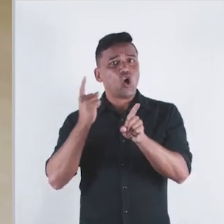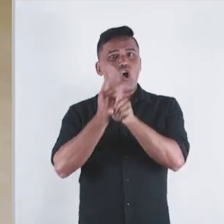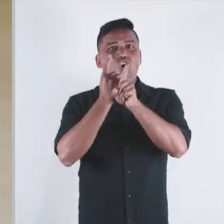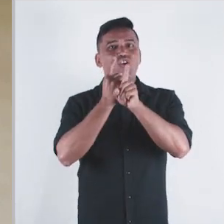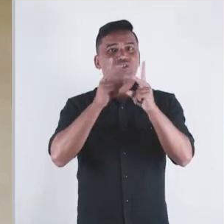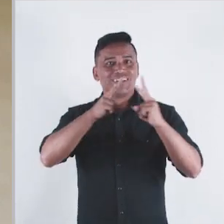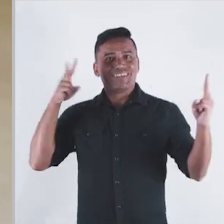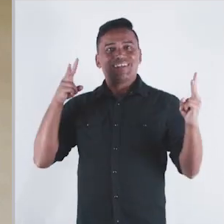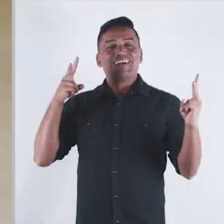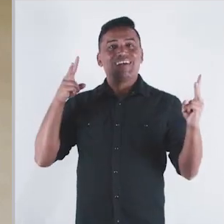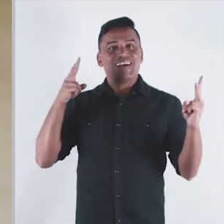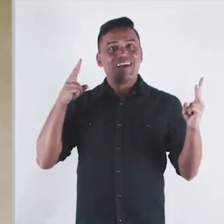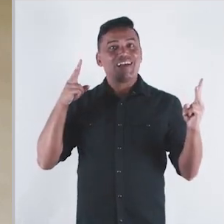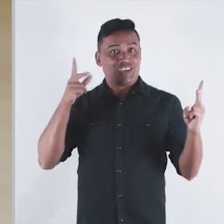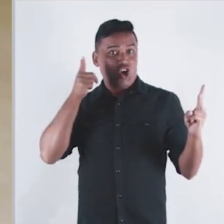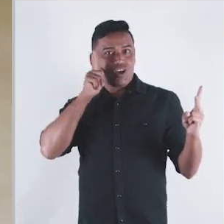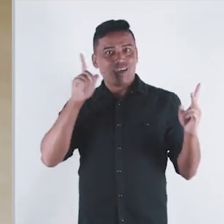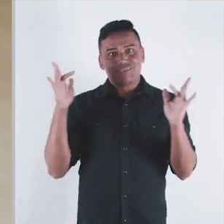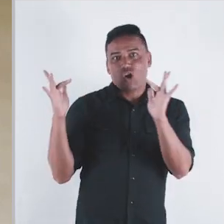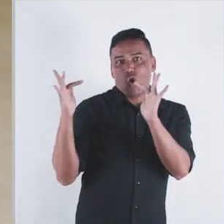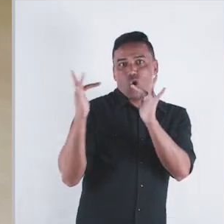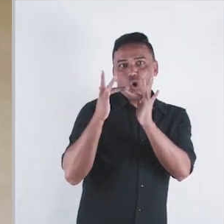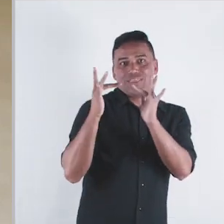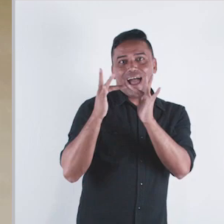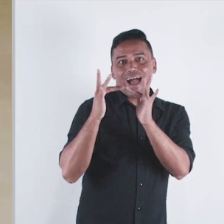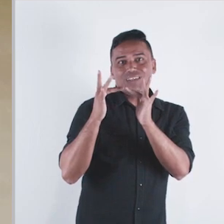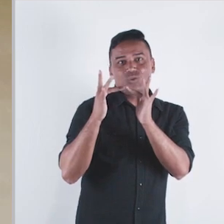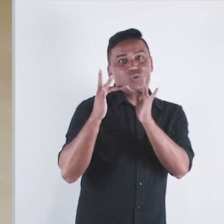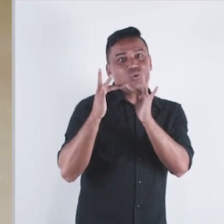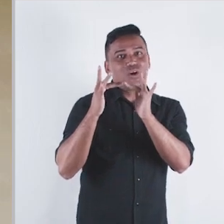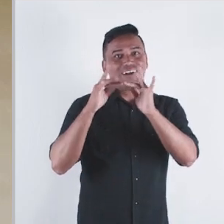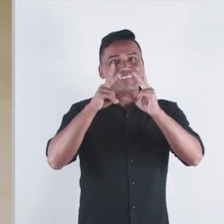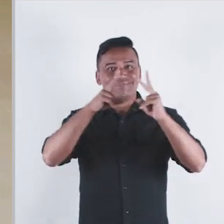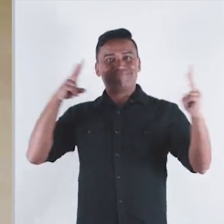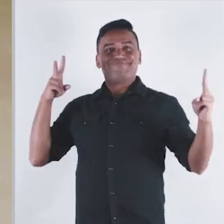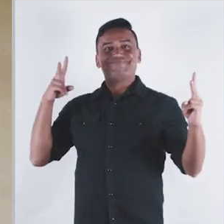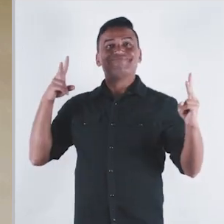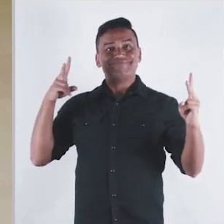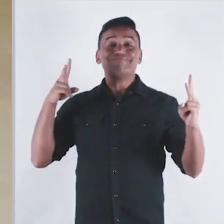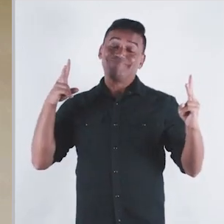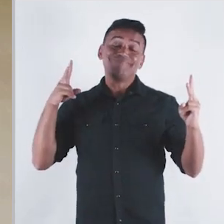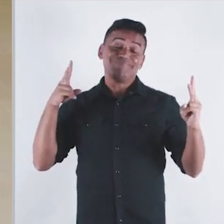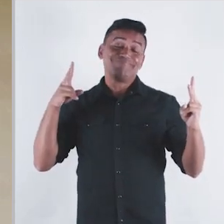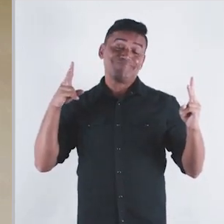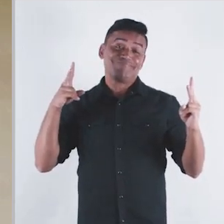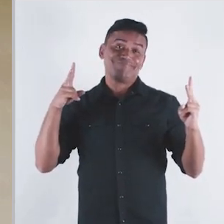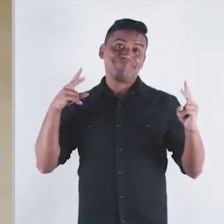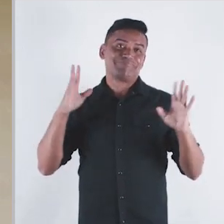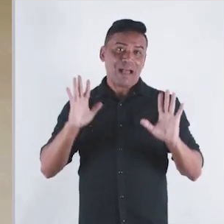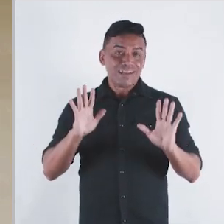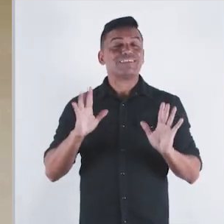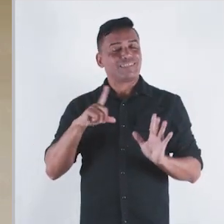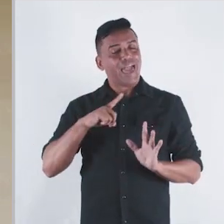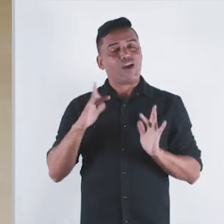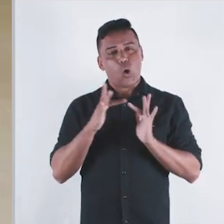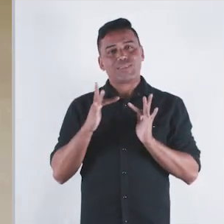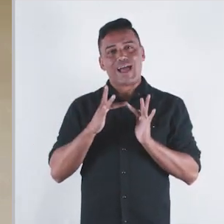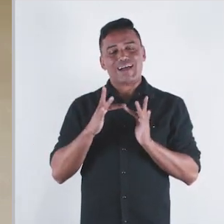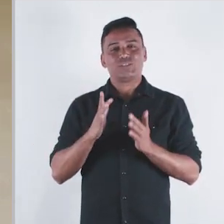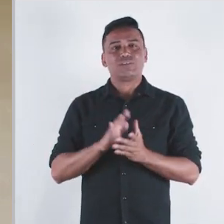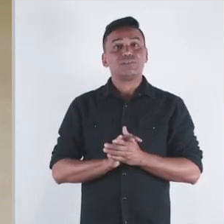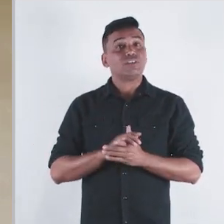então, manter um contato mediado, mas ainda assim um contato. Mas eu acho que a